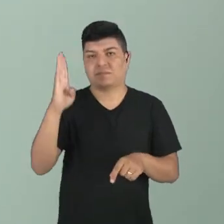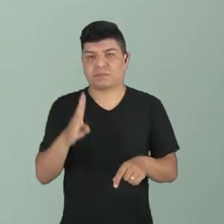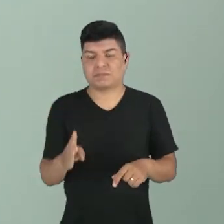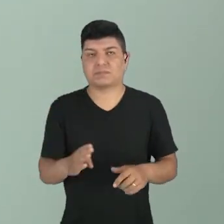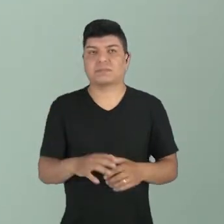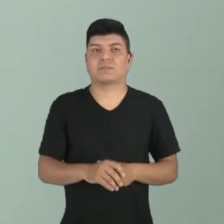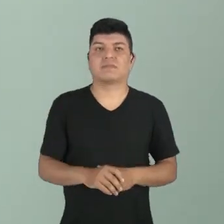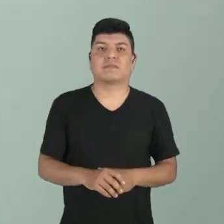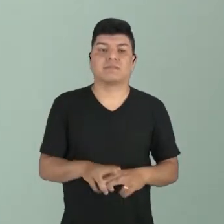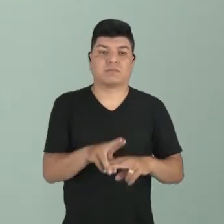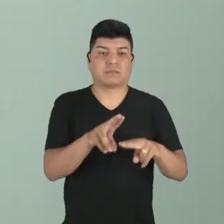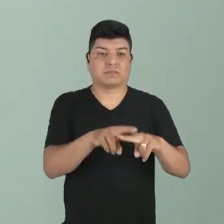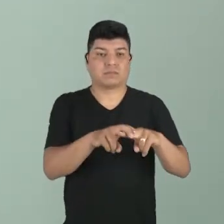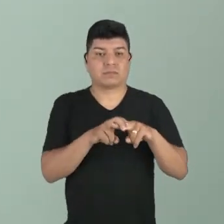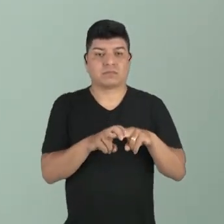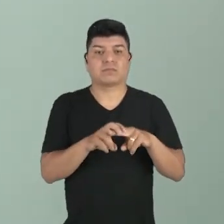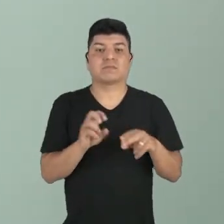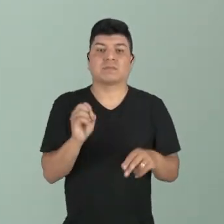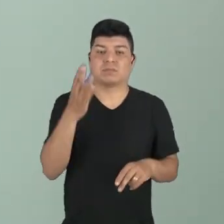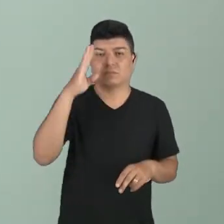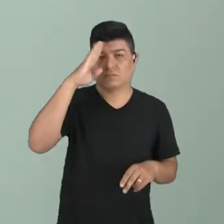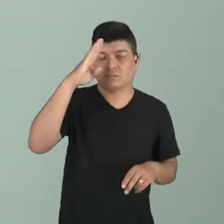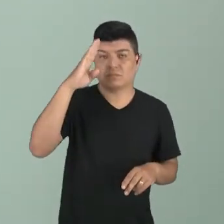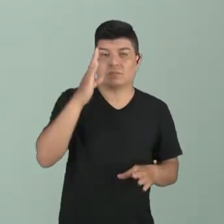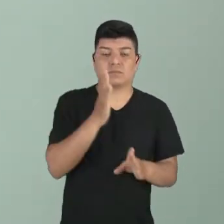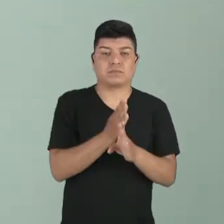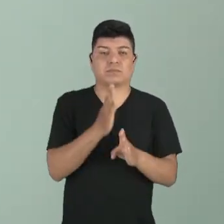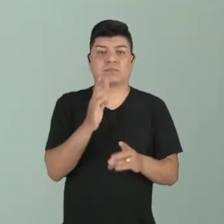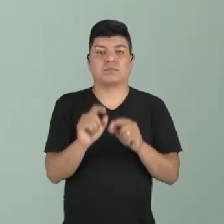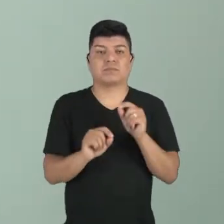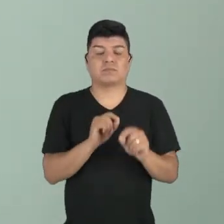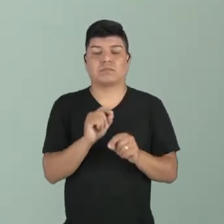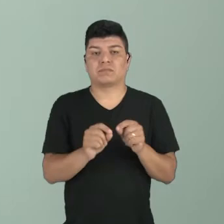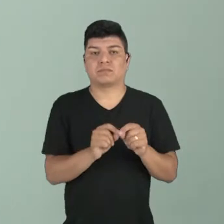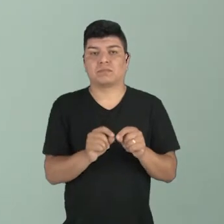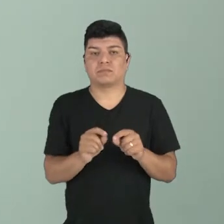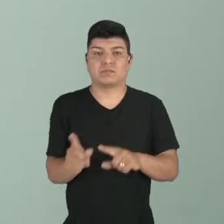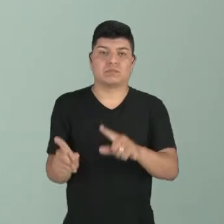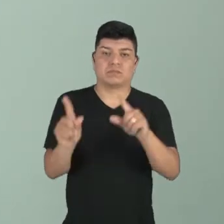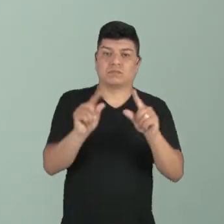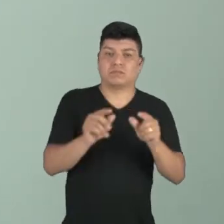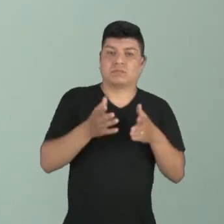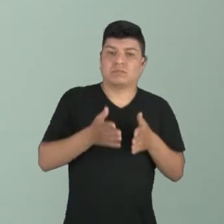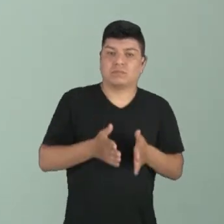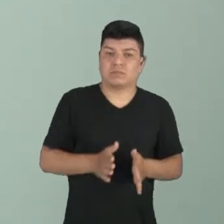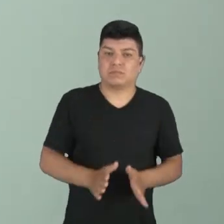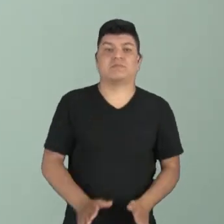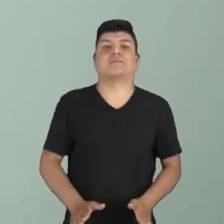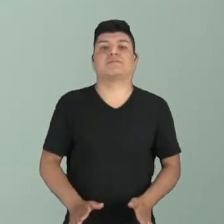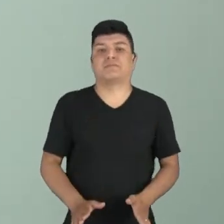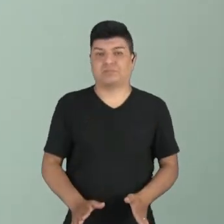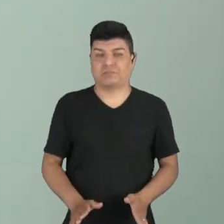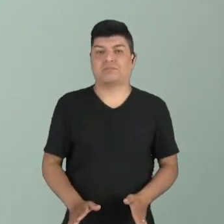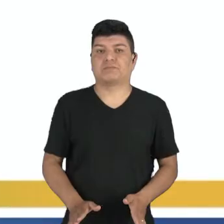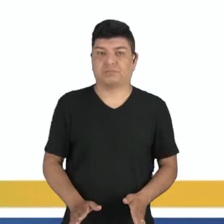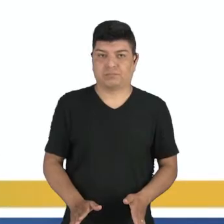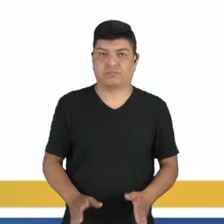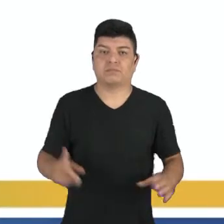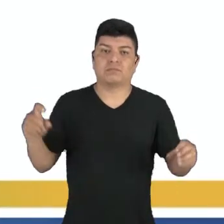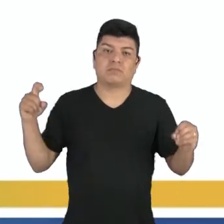a fora então isso ocorre principalmente devido às baixas taxas de natalidade né